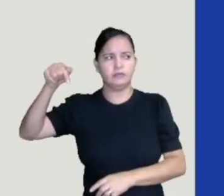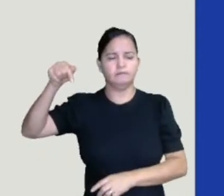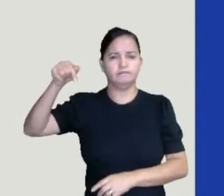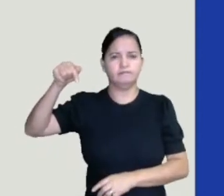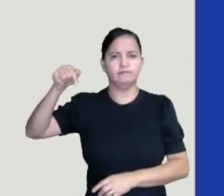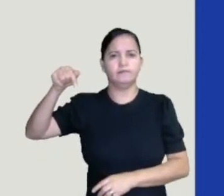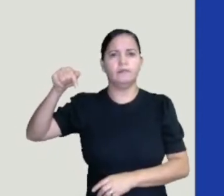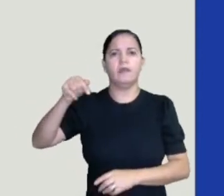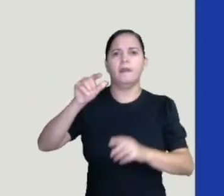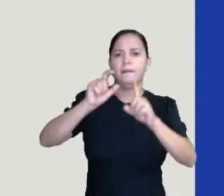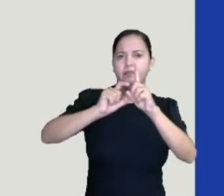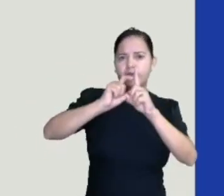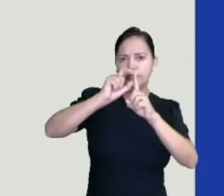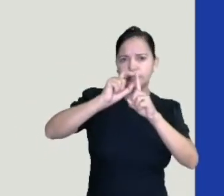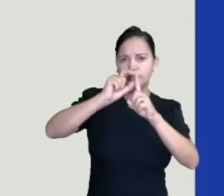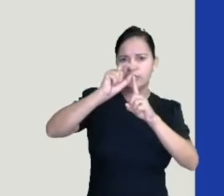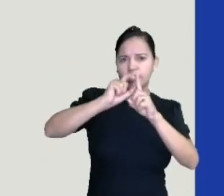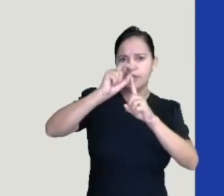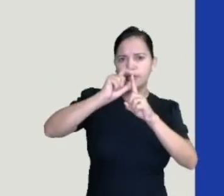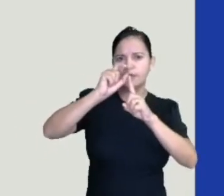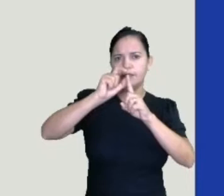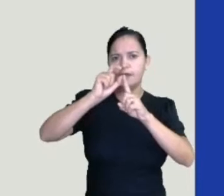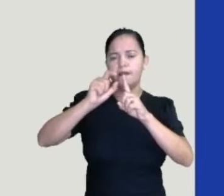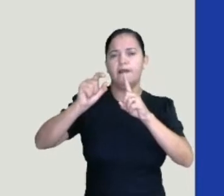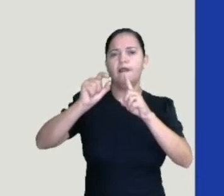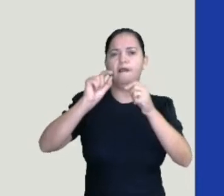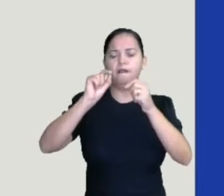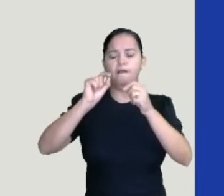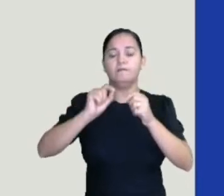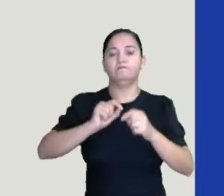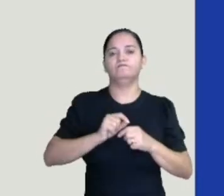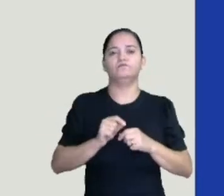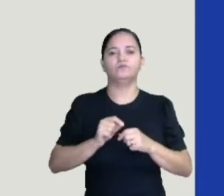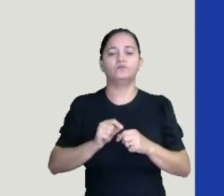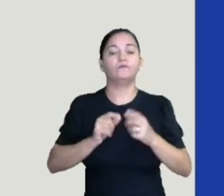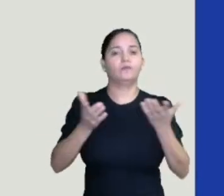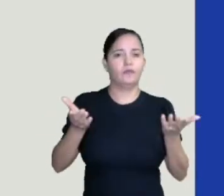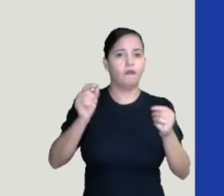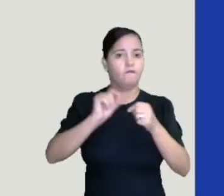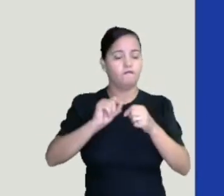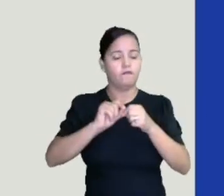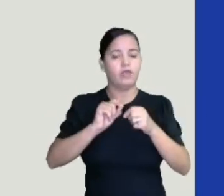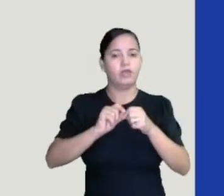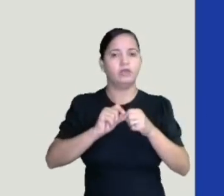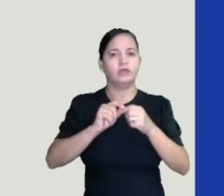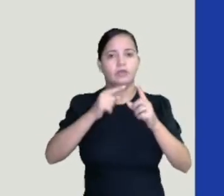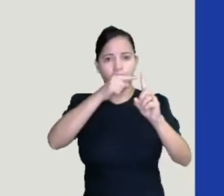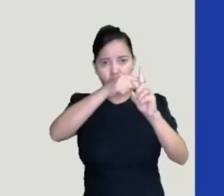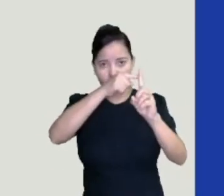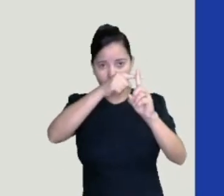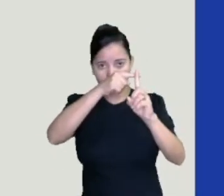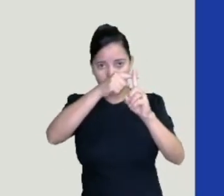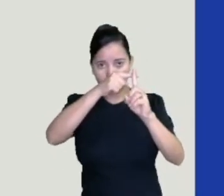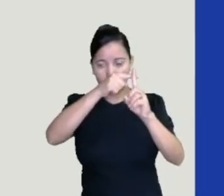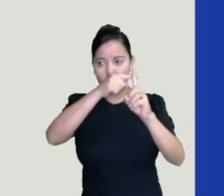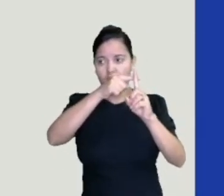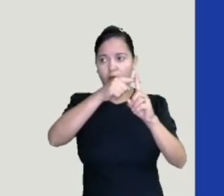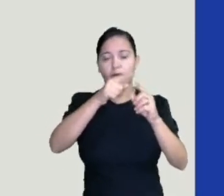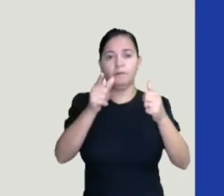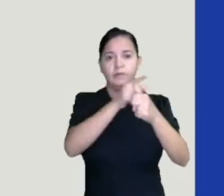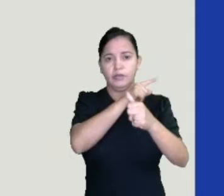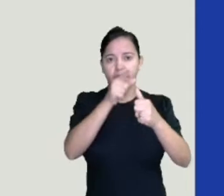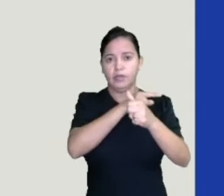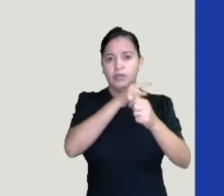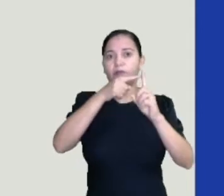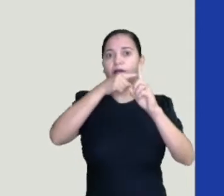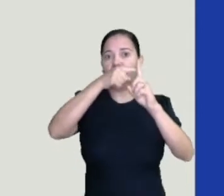primeiro as dezenas, fiz essa subtração, ou melhor, aqui a gente tá adição primeiro, tá, gente? Troquei